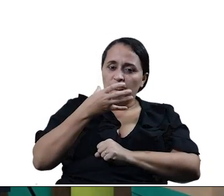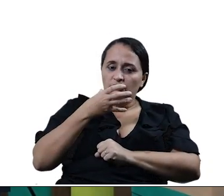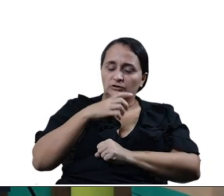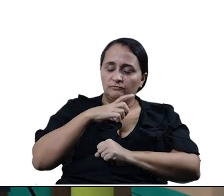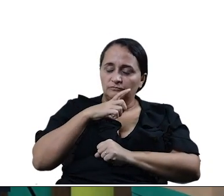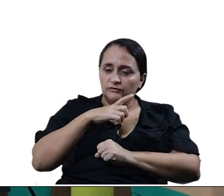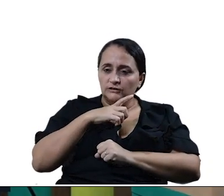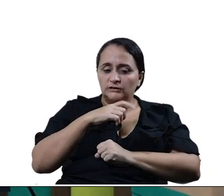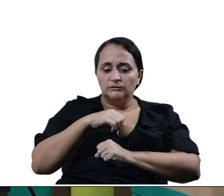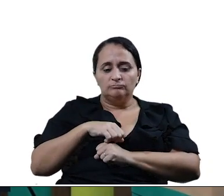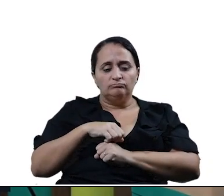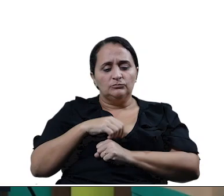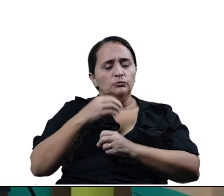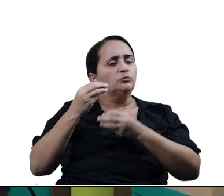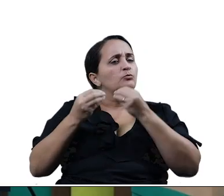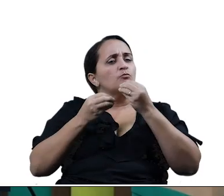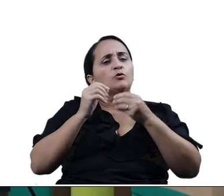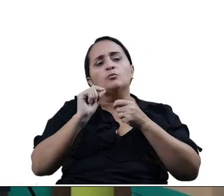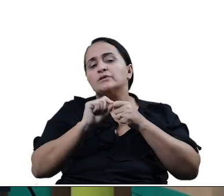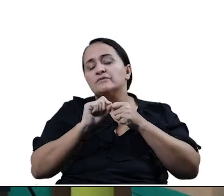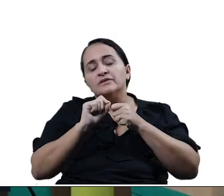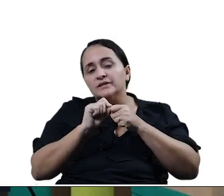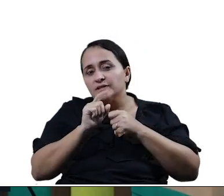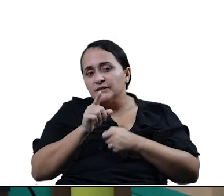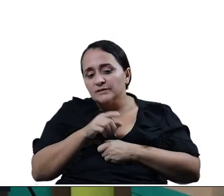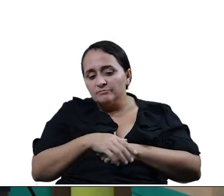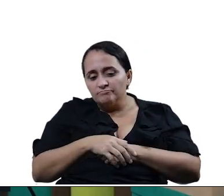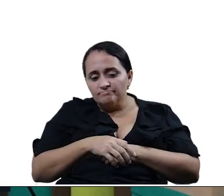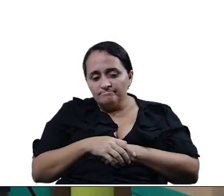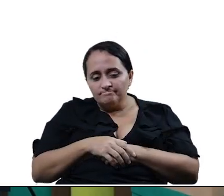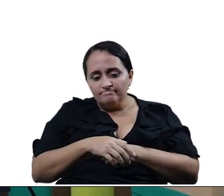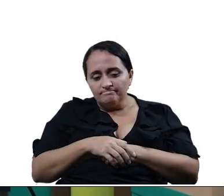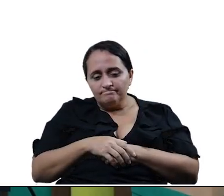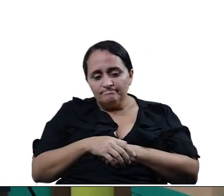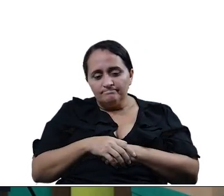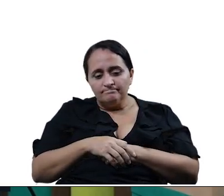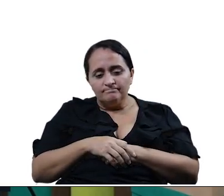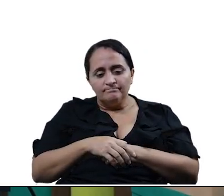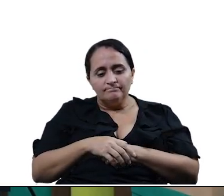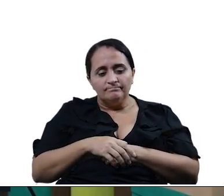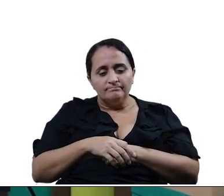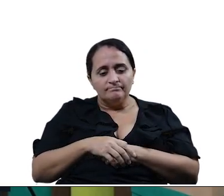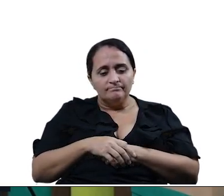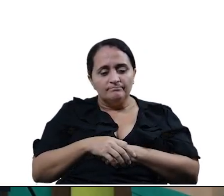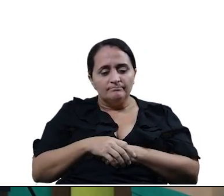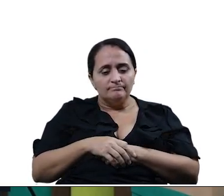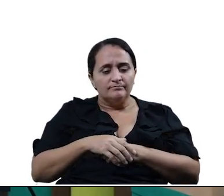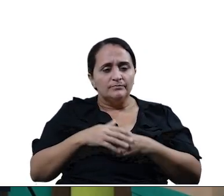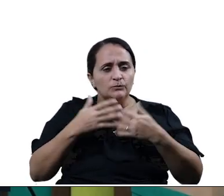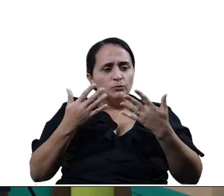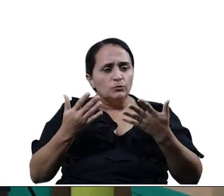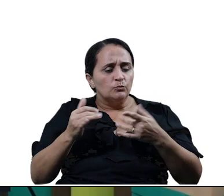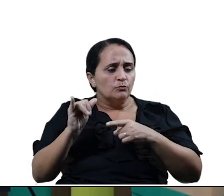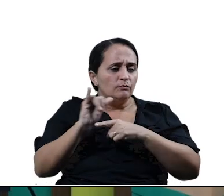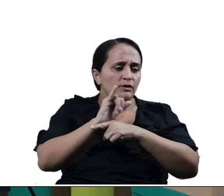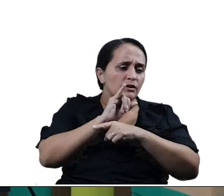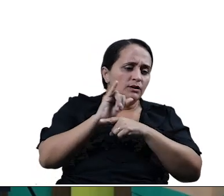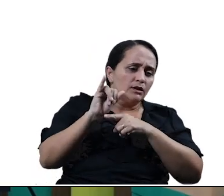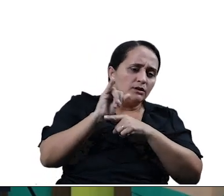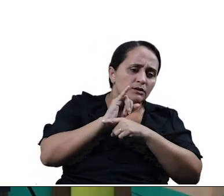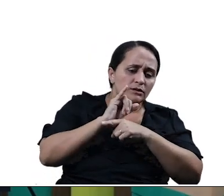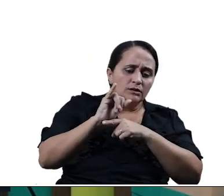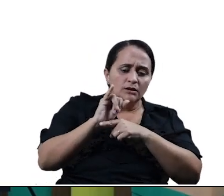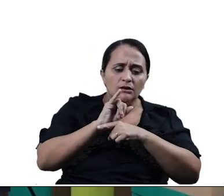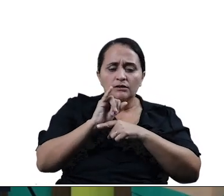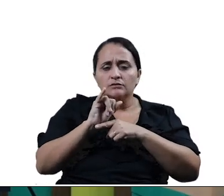suas moedas, como você faria essa conta? Lembra que teve uma aula que eu falei que as estratégias pessoais são importantes